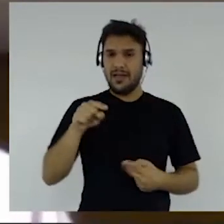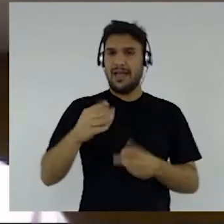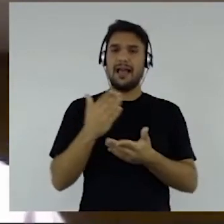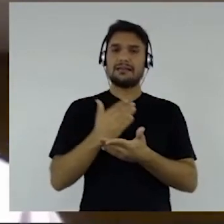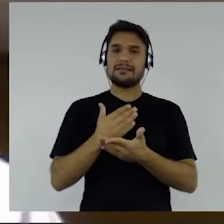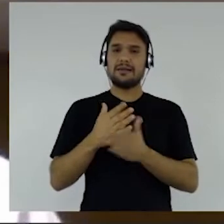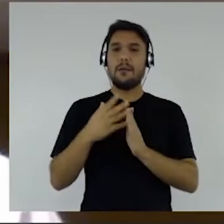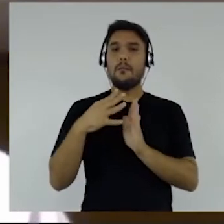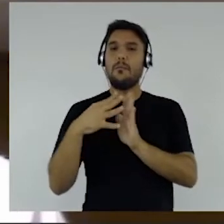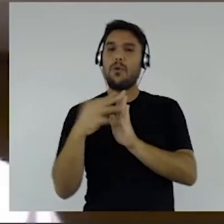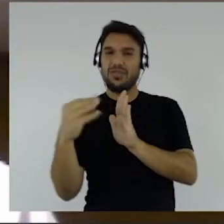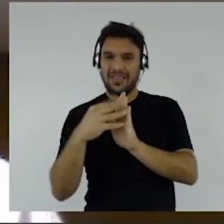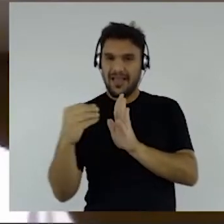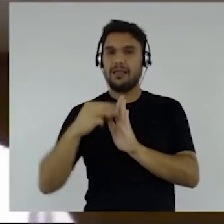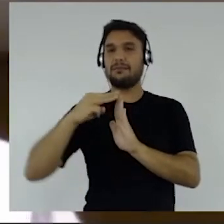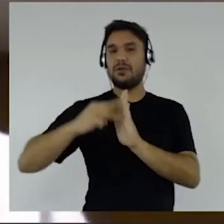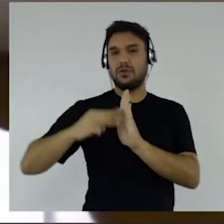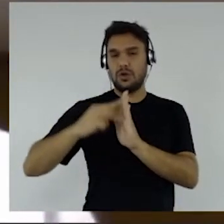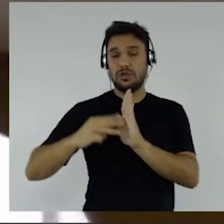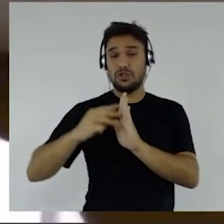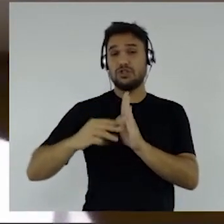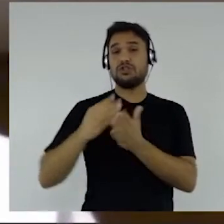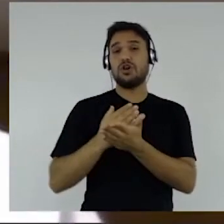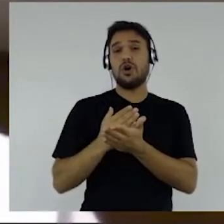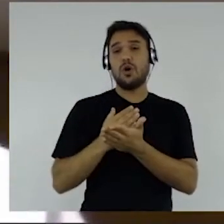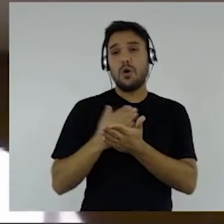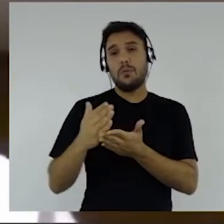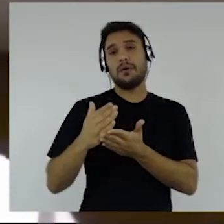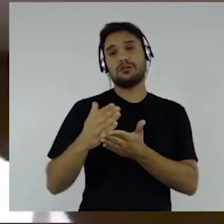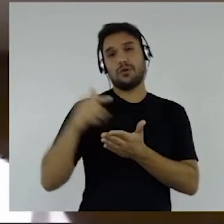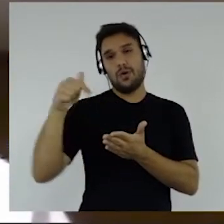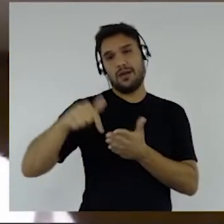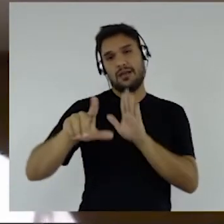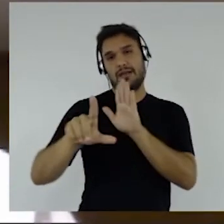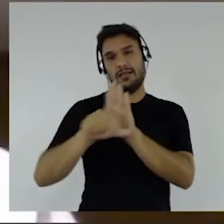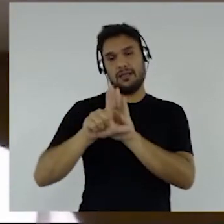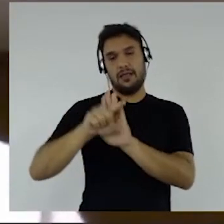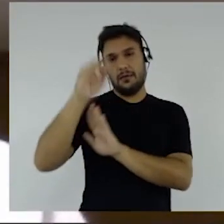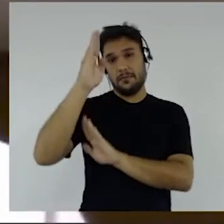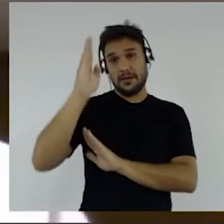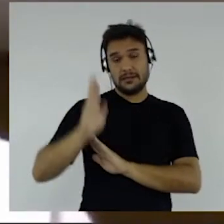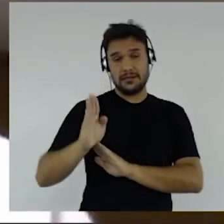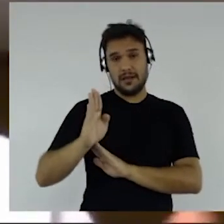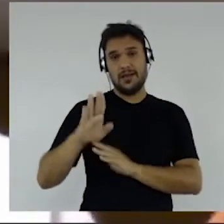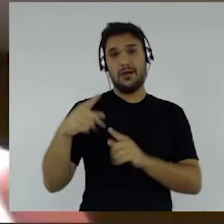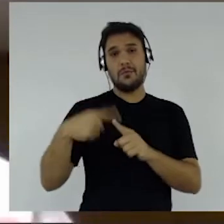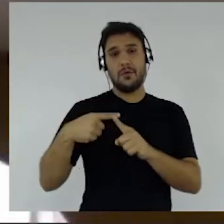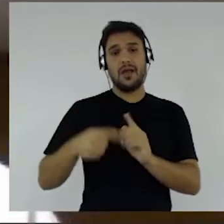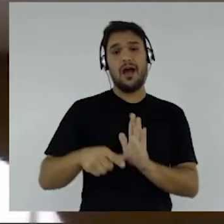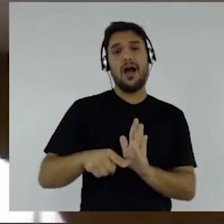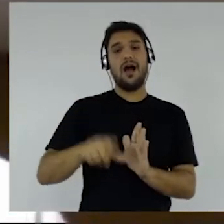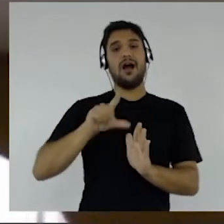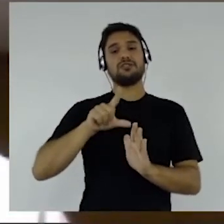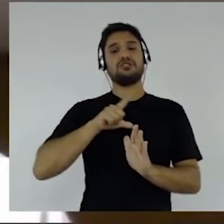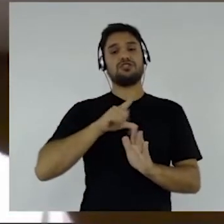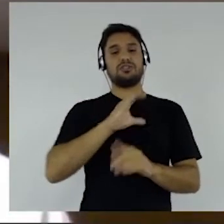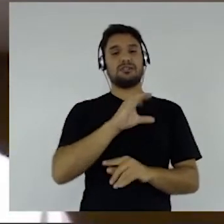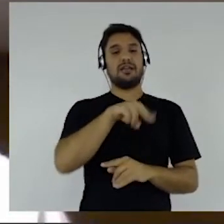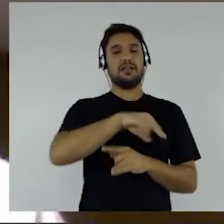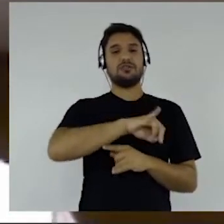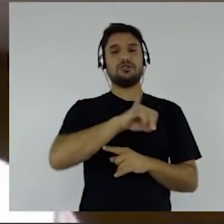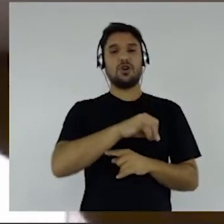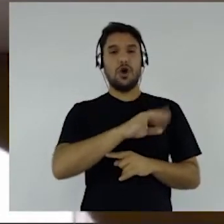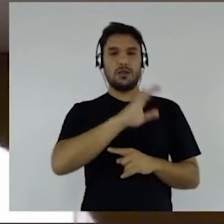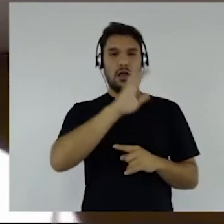a Patrícia falou sobre isso, ela foi introduzida no ordenamento jurídico através dessas resoluções do CNJ.